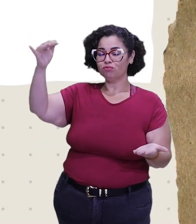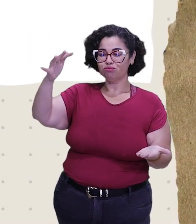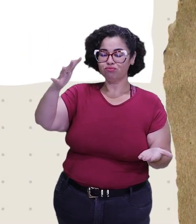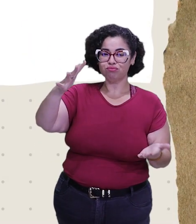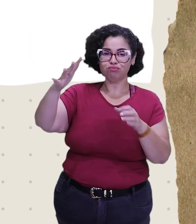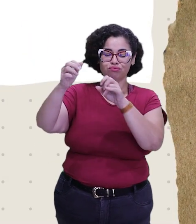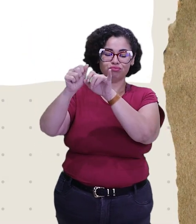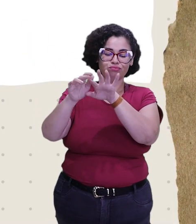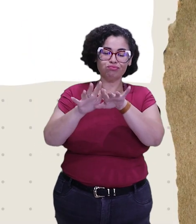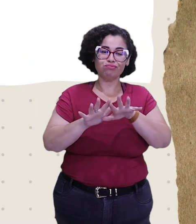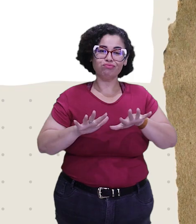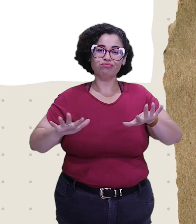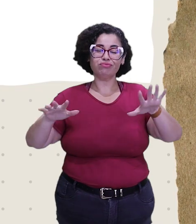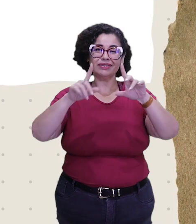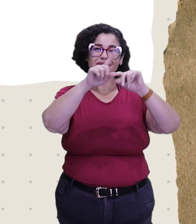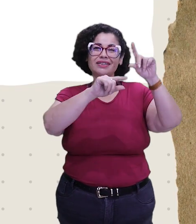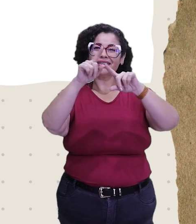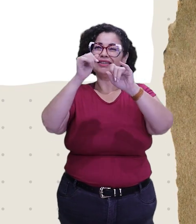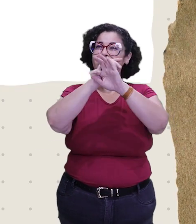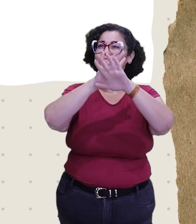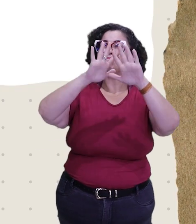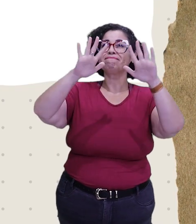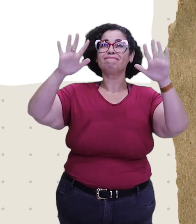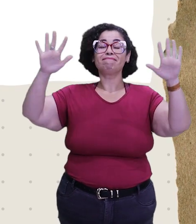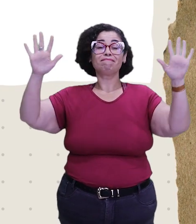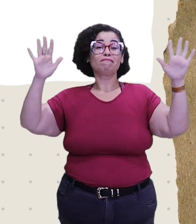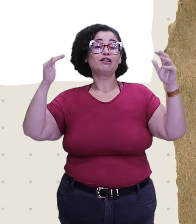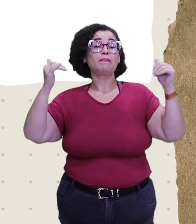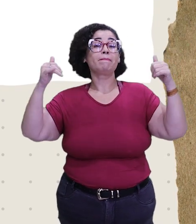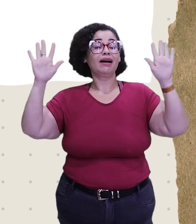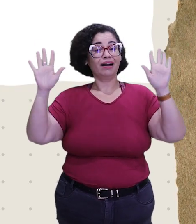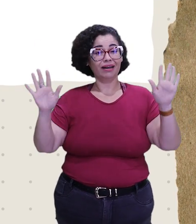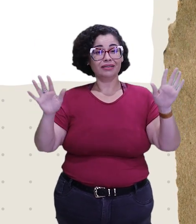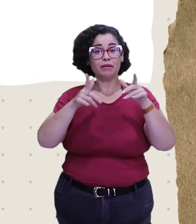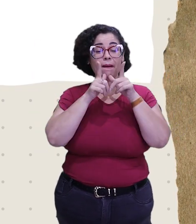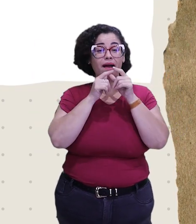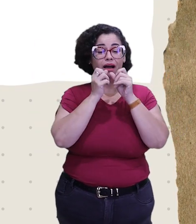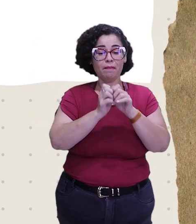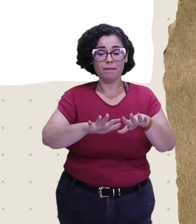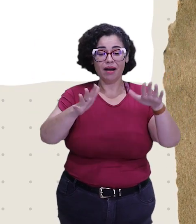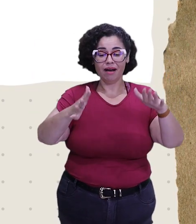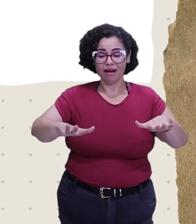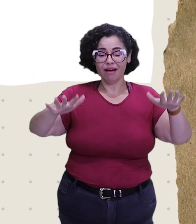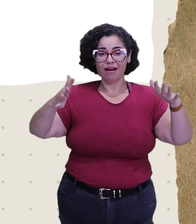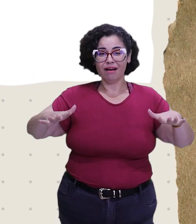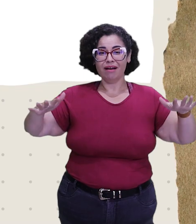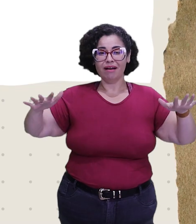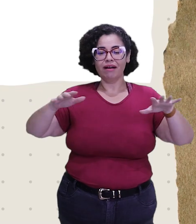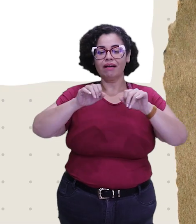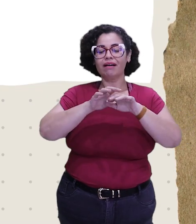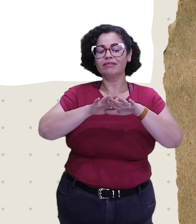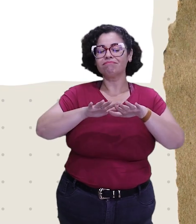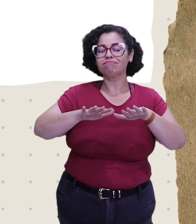sobre todos, e as estrelas brilharam ainda mais no céu. O mar ficou de todo